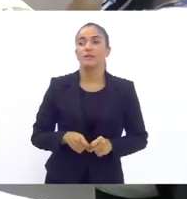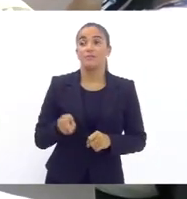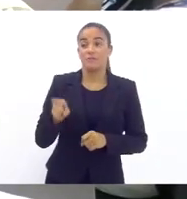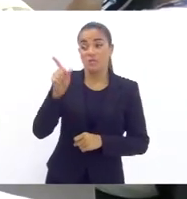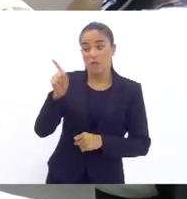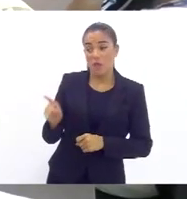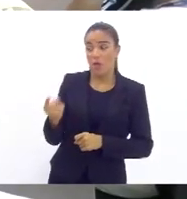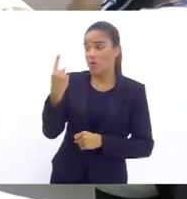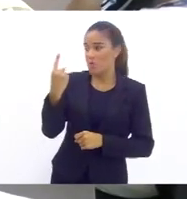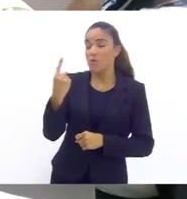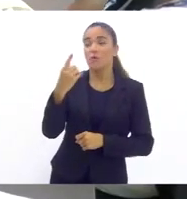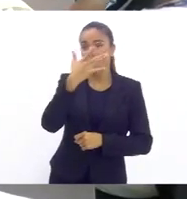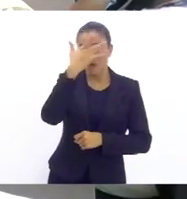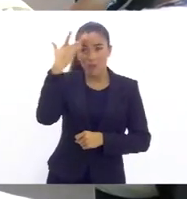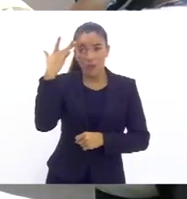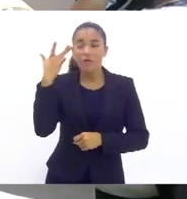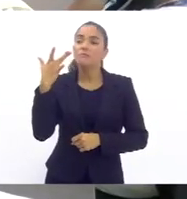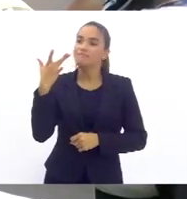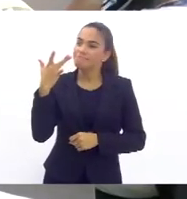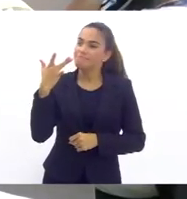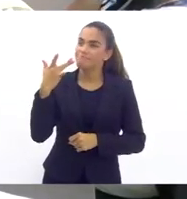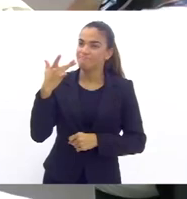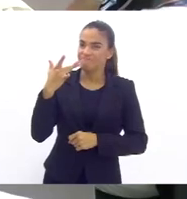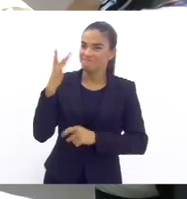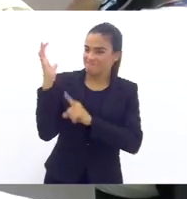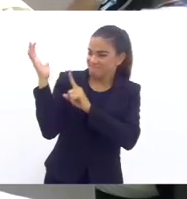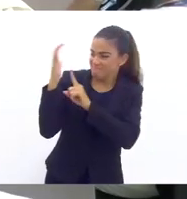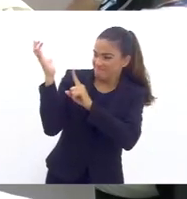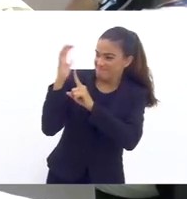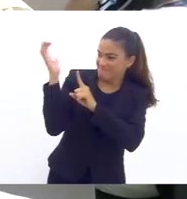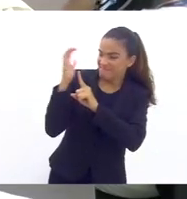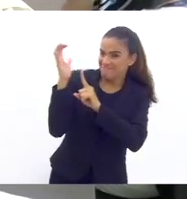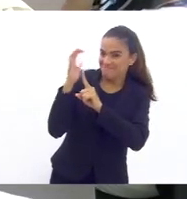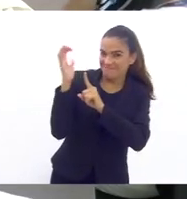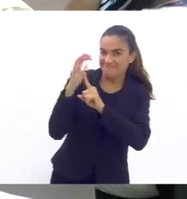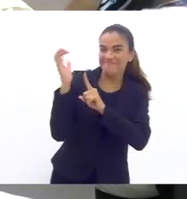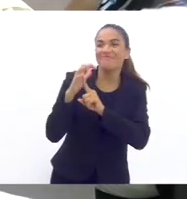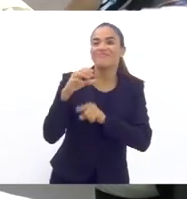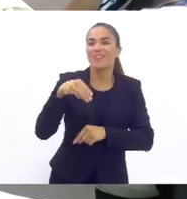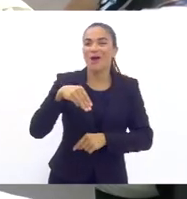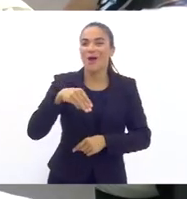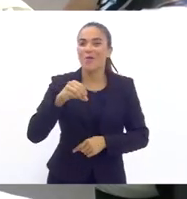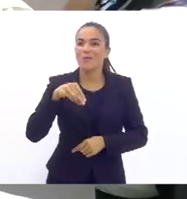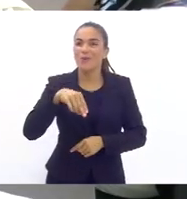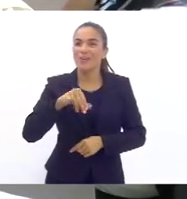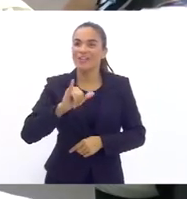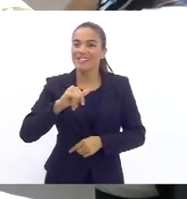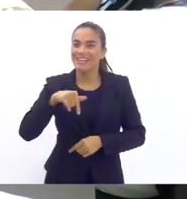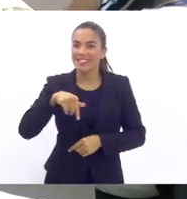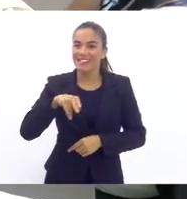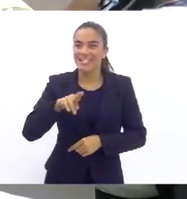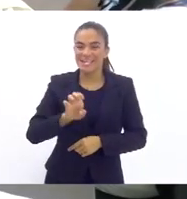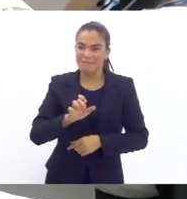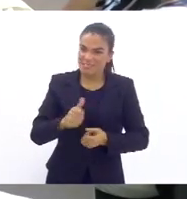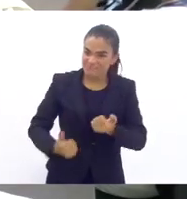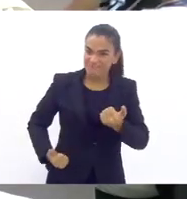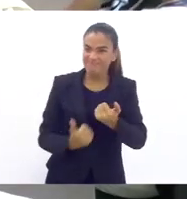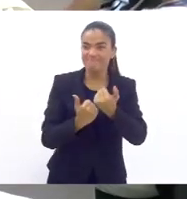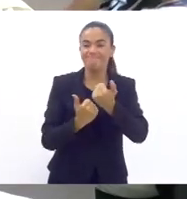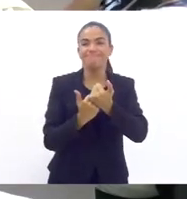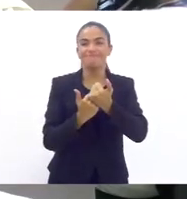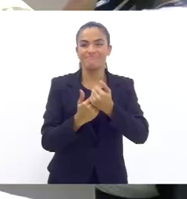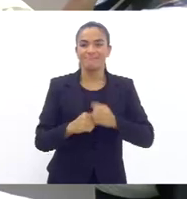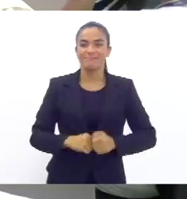ter sido um dos que fez a cabeça da Monique para a gente entrar com esse projeto exatamente para reforçar os